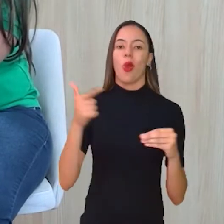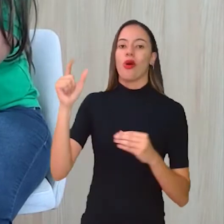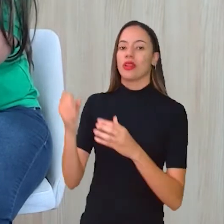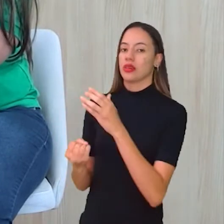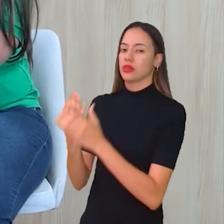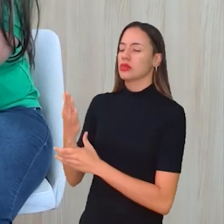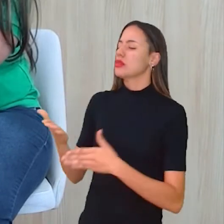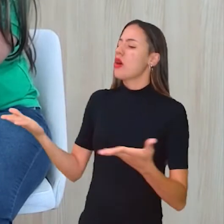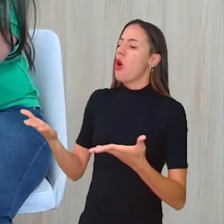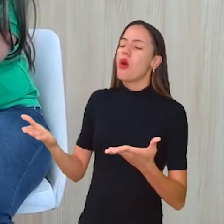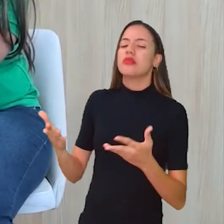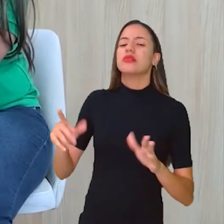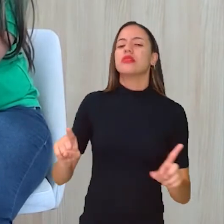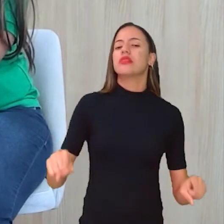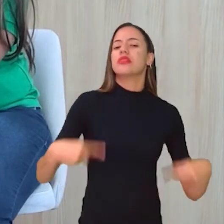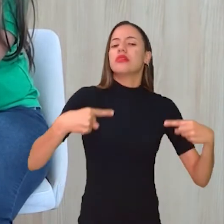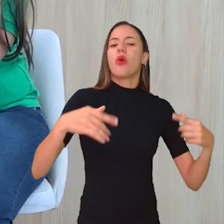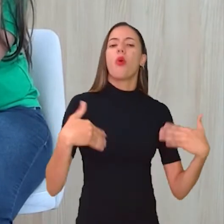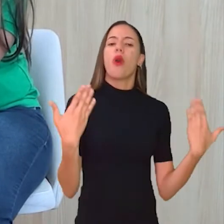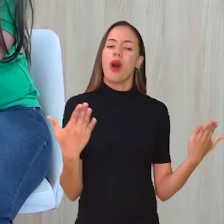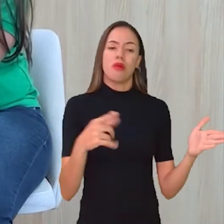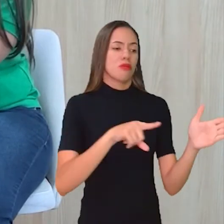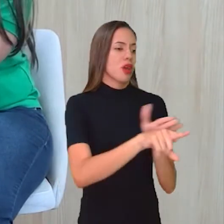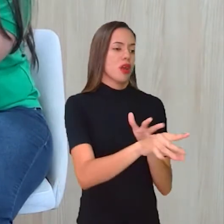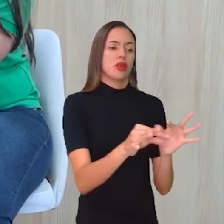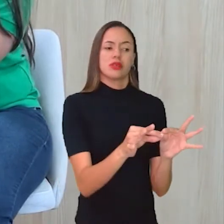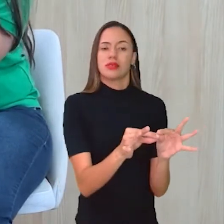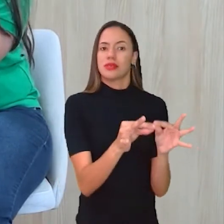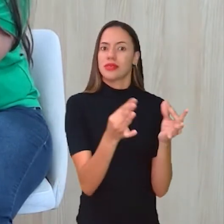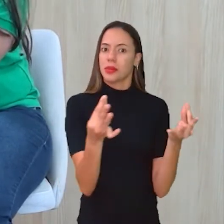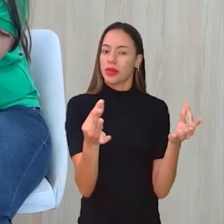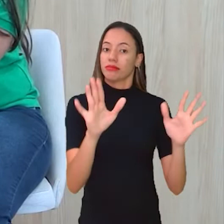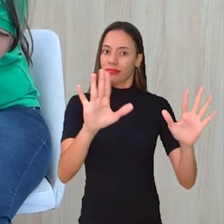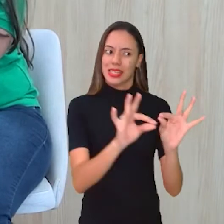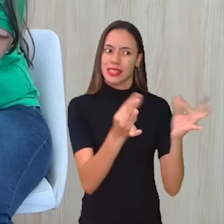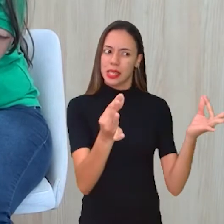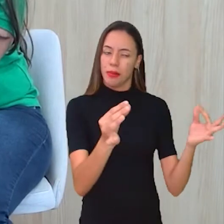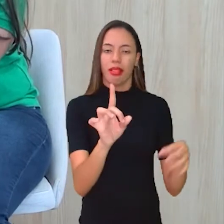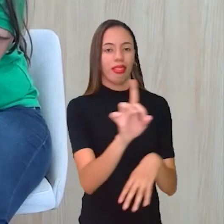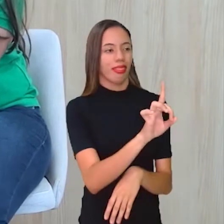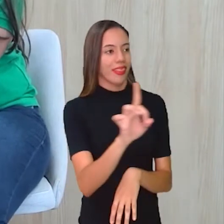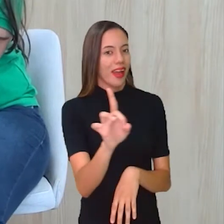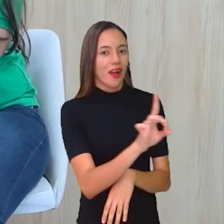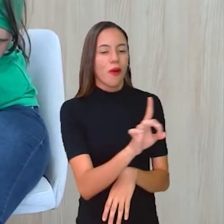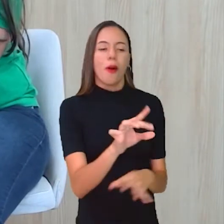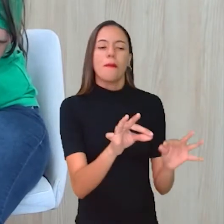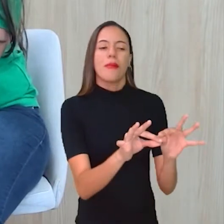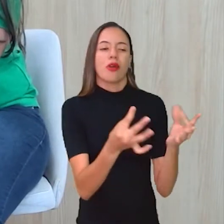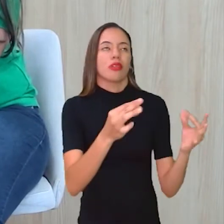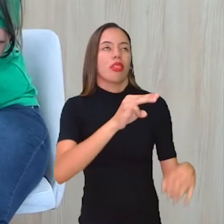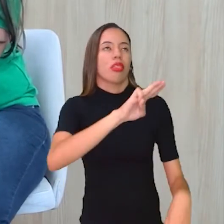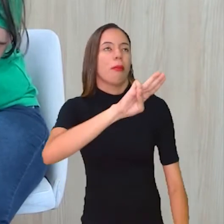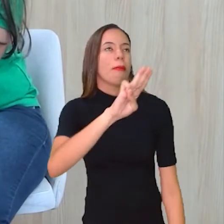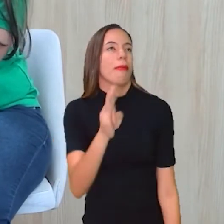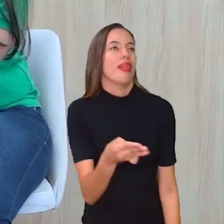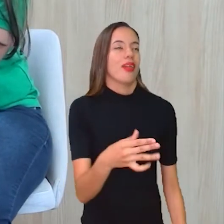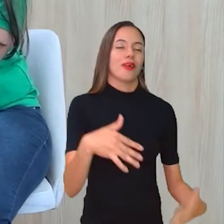qual é o nosso desafio? É uma pergunta simples não, né? Tá bom. Uma pergunta de milhões que